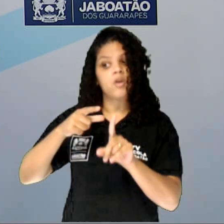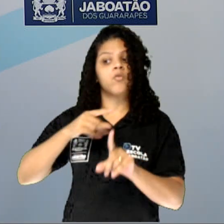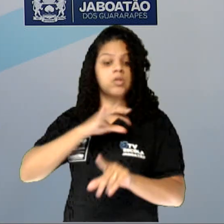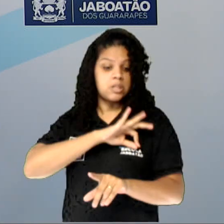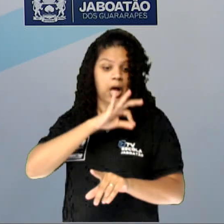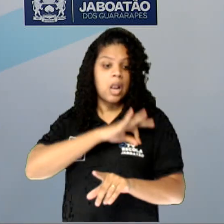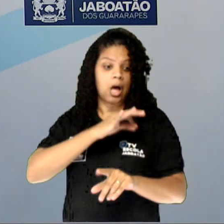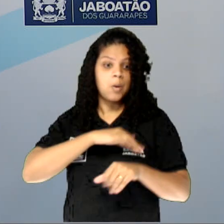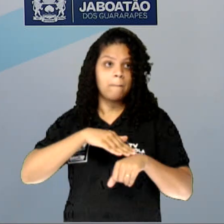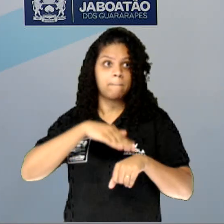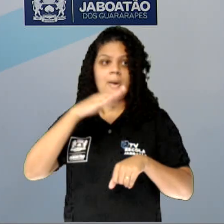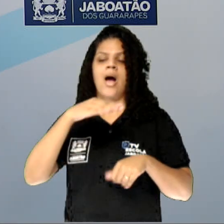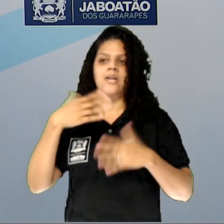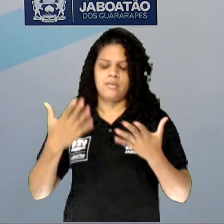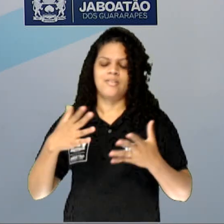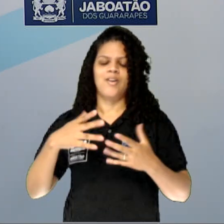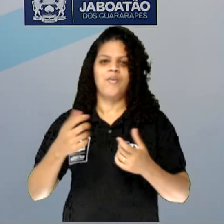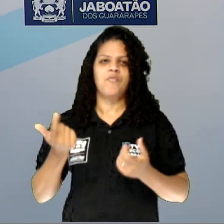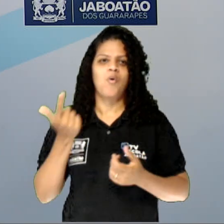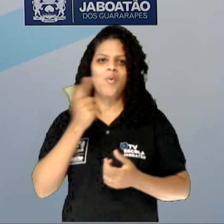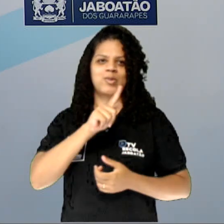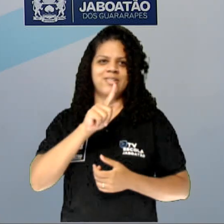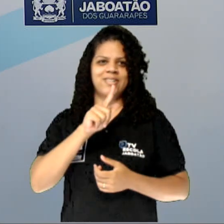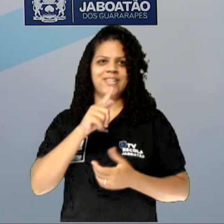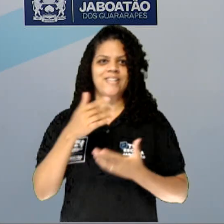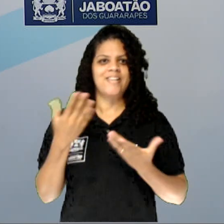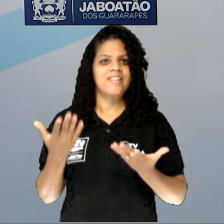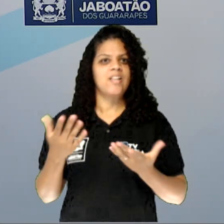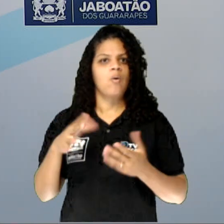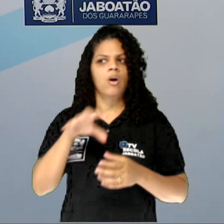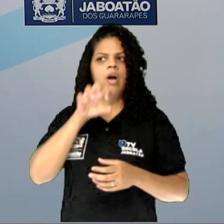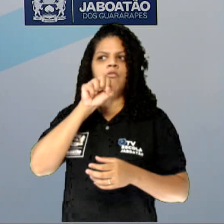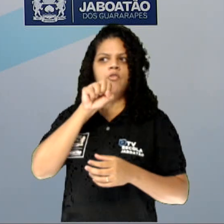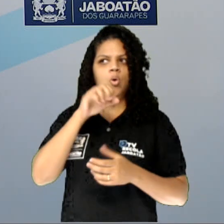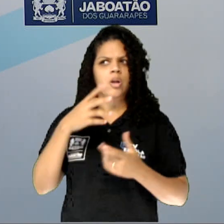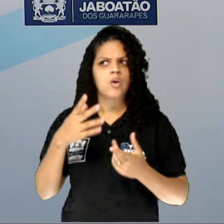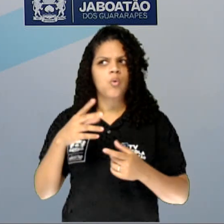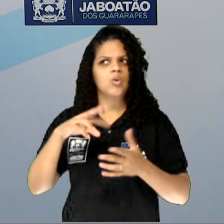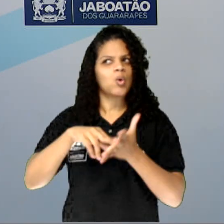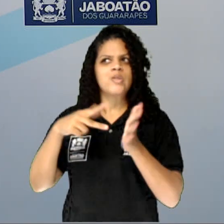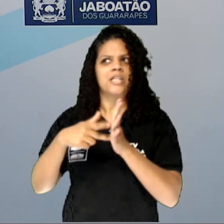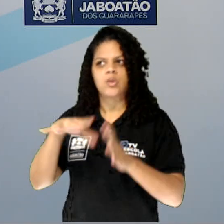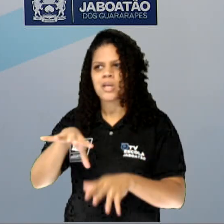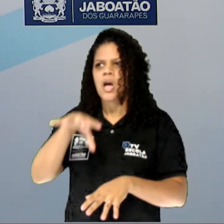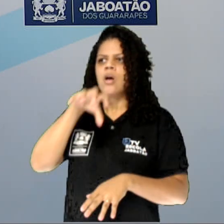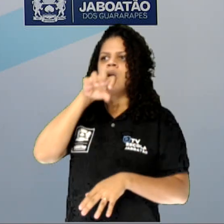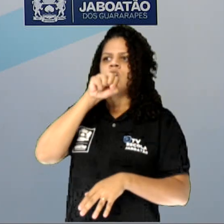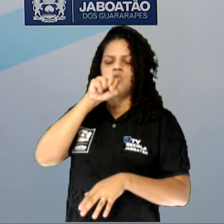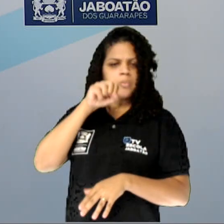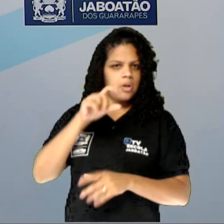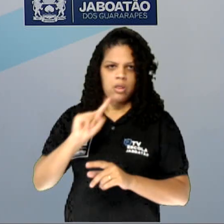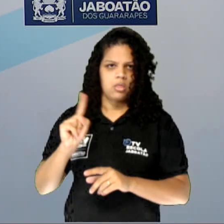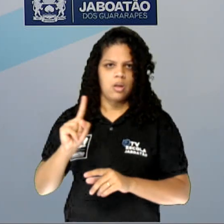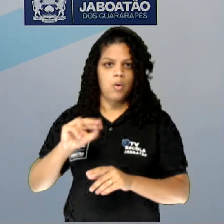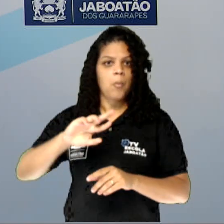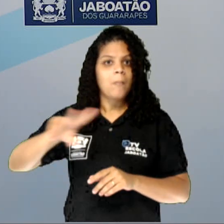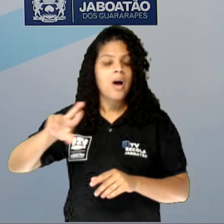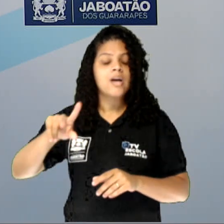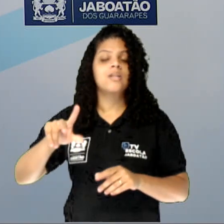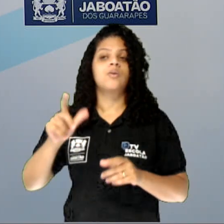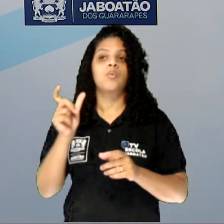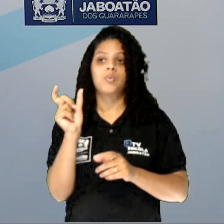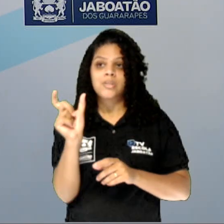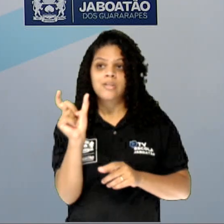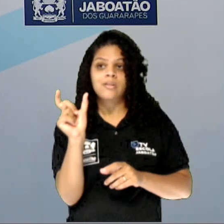fôlego, eu vou ganhar fôlego. Esse sentido mostra para a gente não o sentido concreto, real de respiração, mas sim o sentido